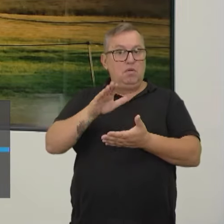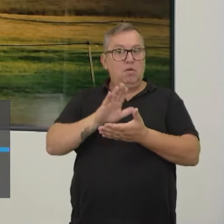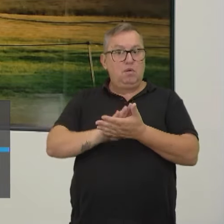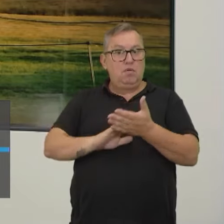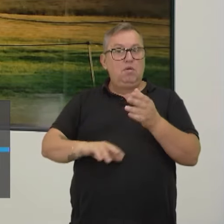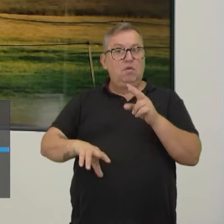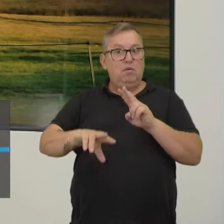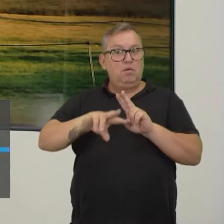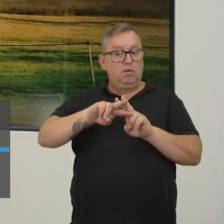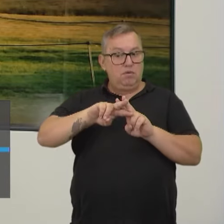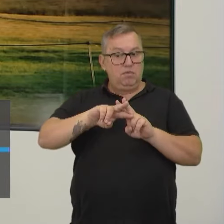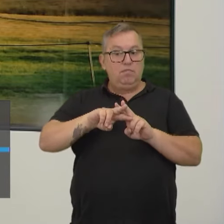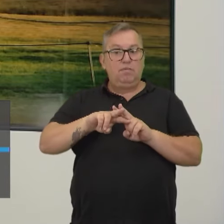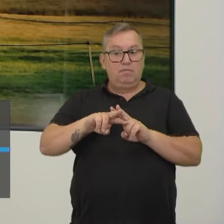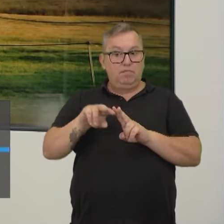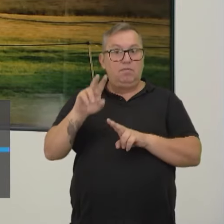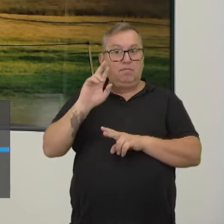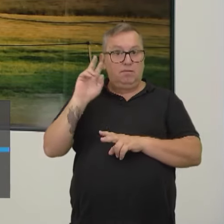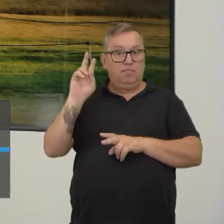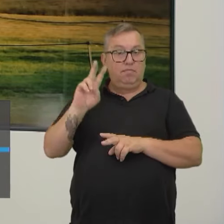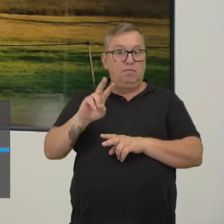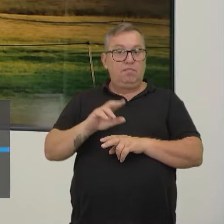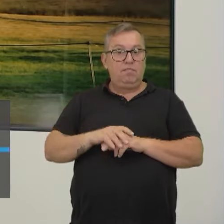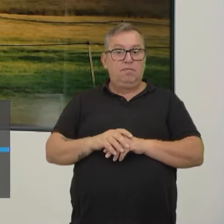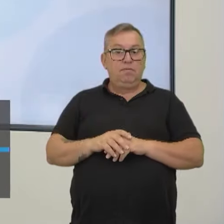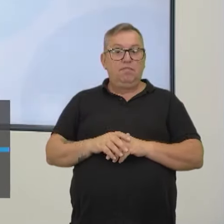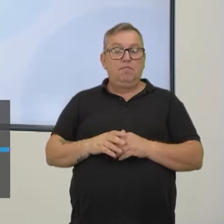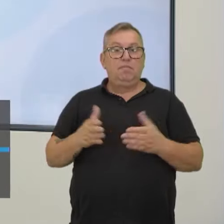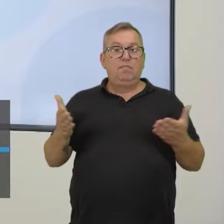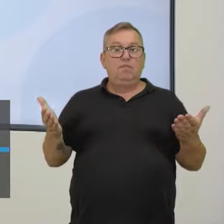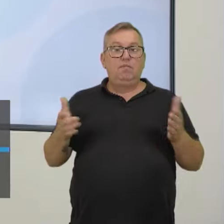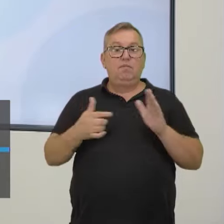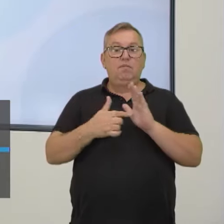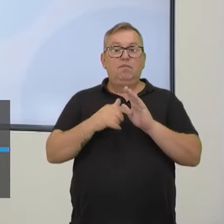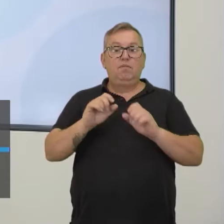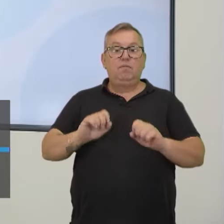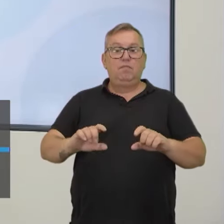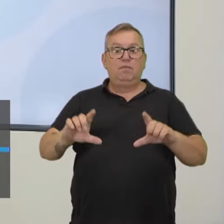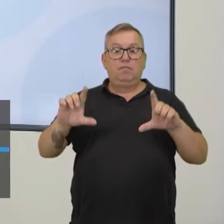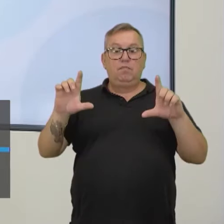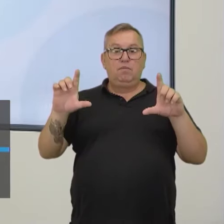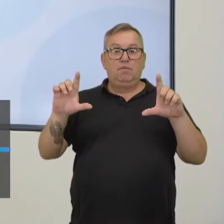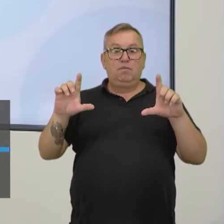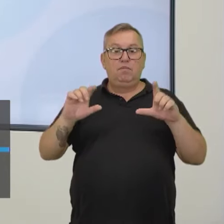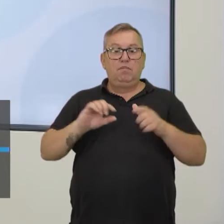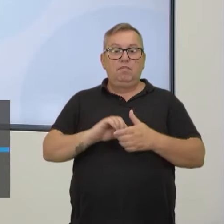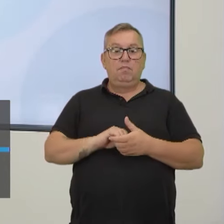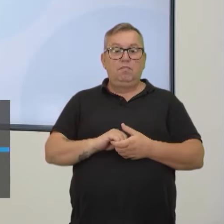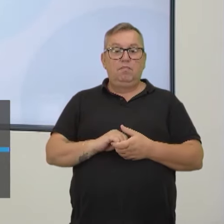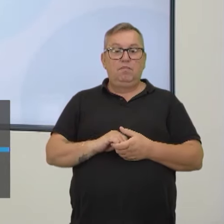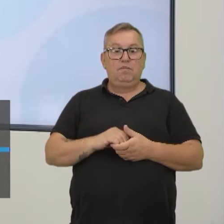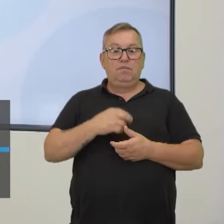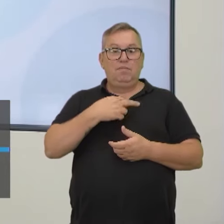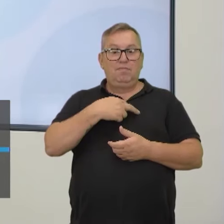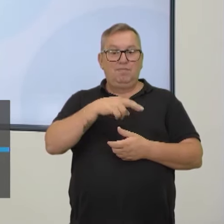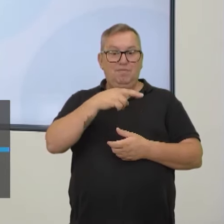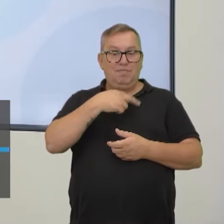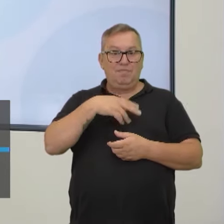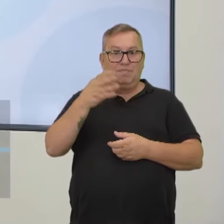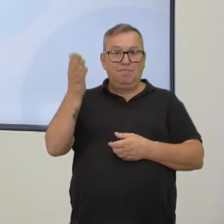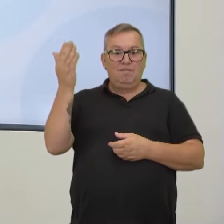até de prisão. Vocês viram, né? E aí eu vou mostrar para vocês algumas imagens de